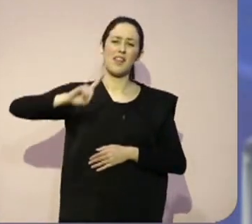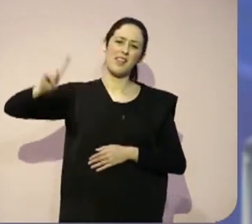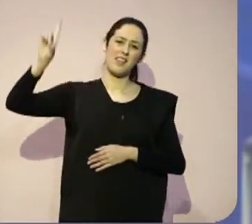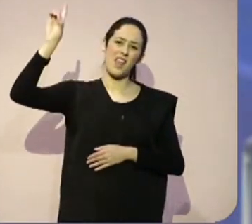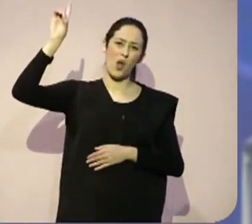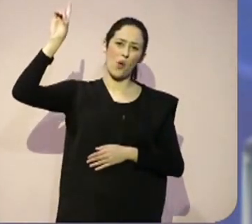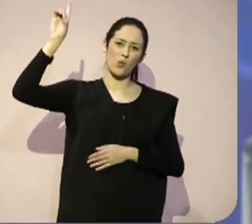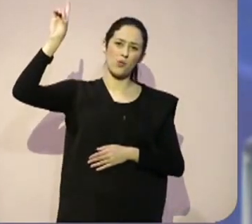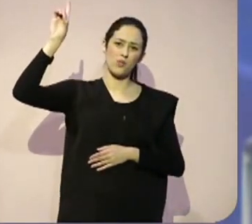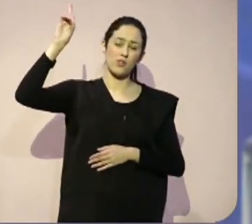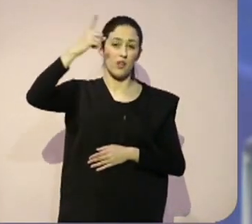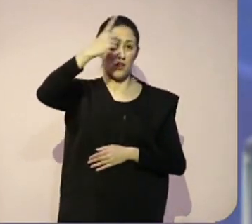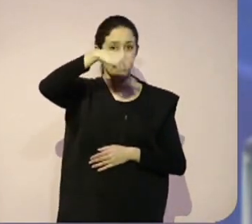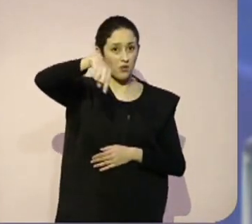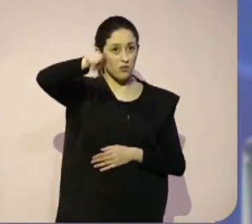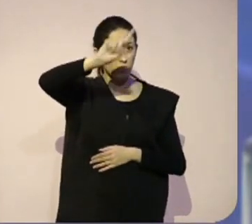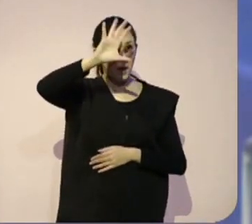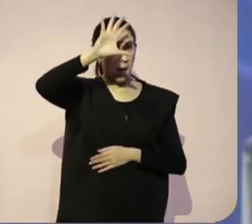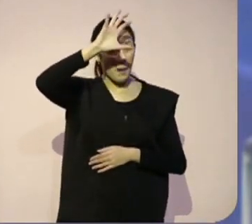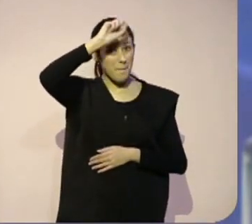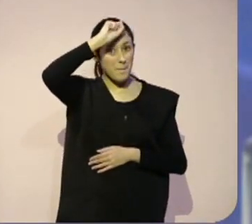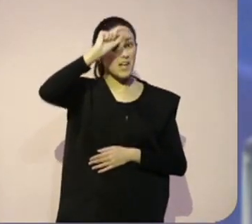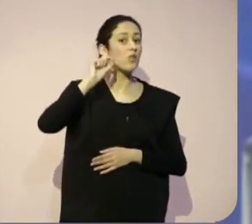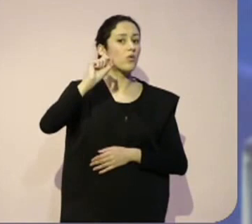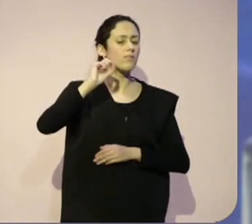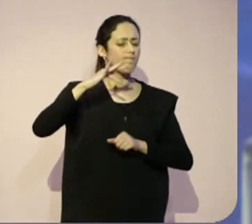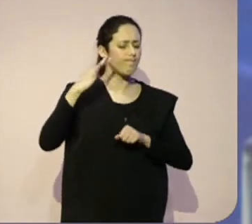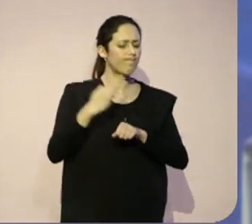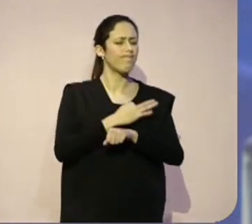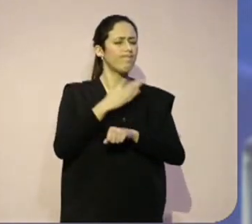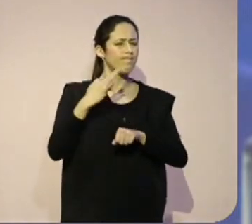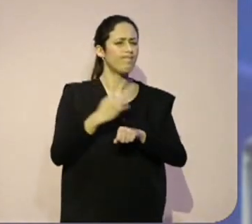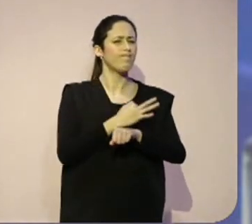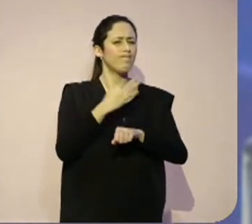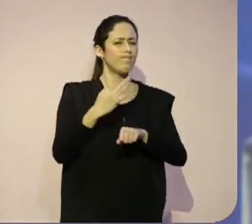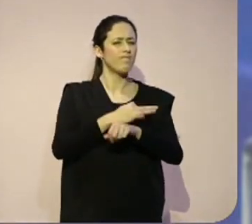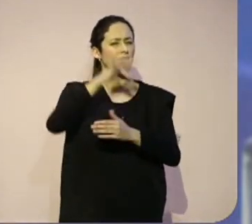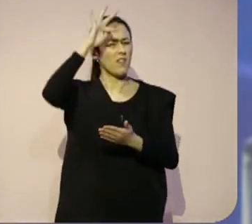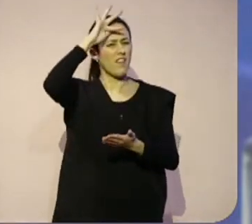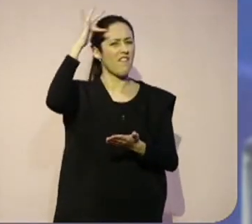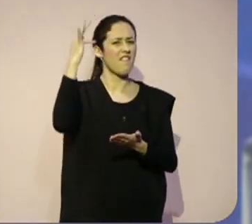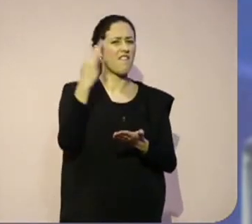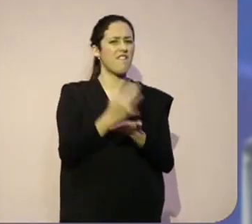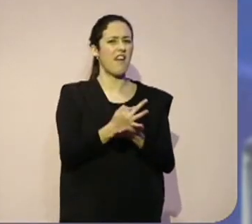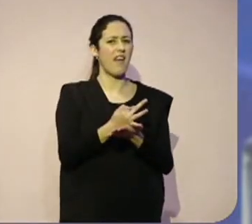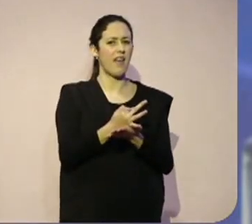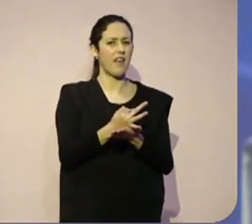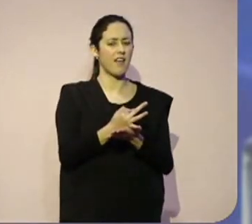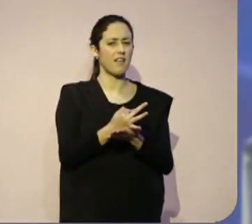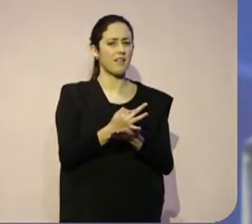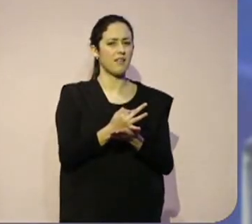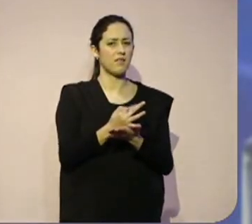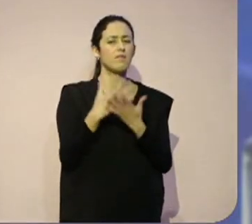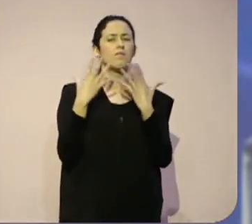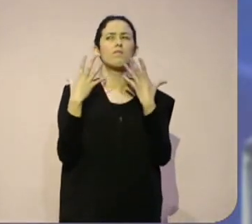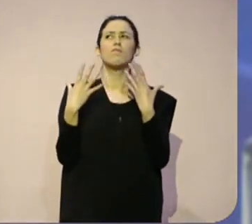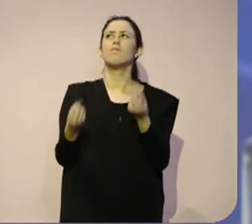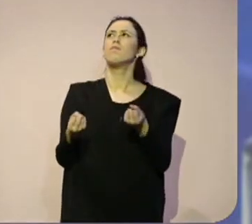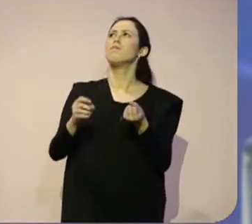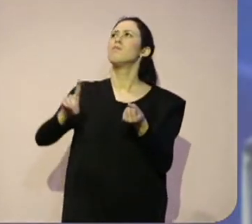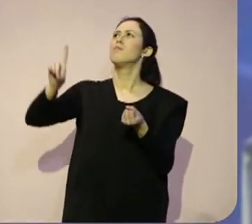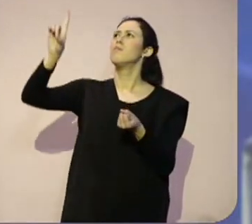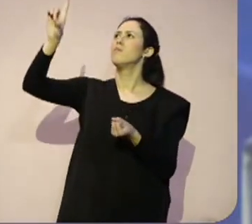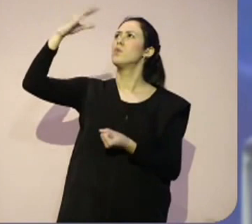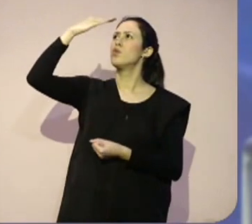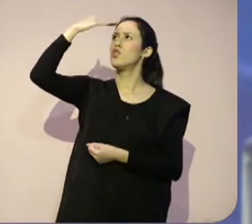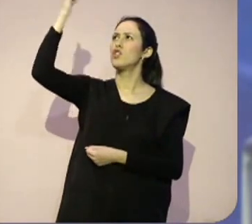aprenda a resistir na fé, a proclamar constantemente e a ouvir o chamado de Deus